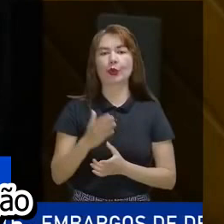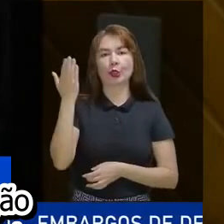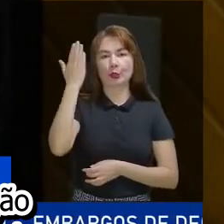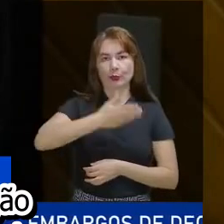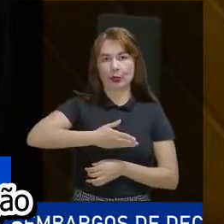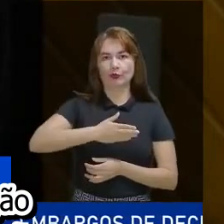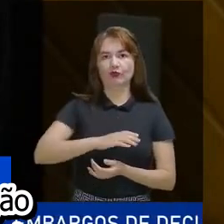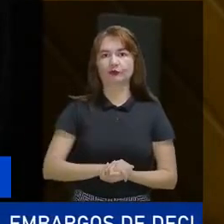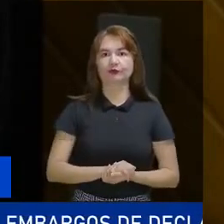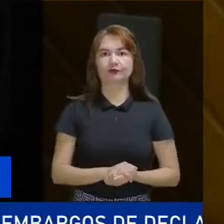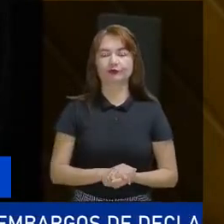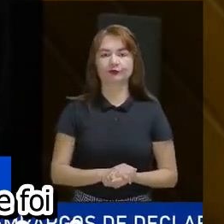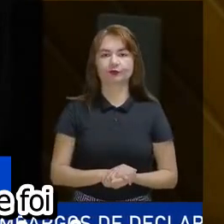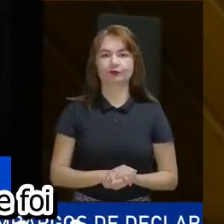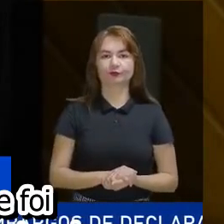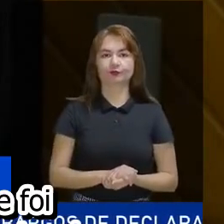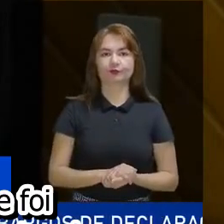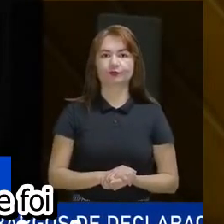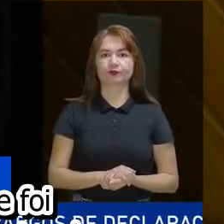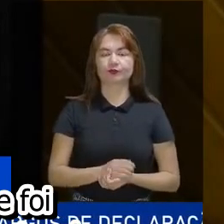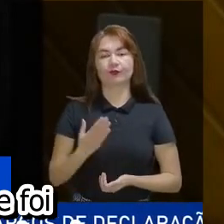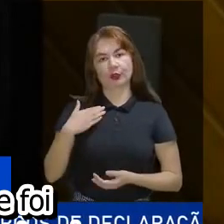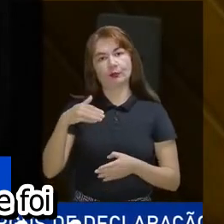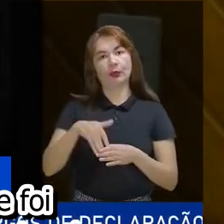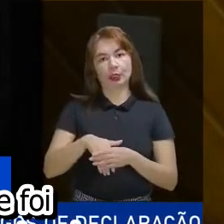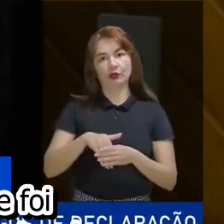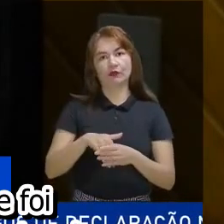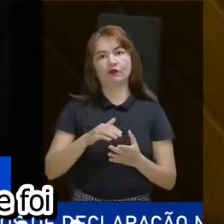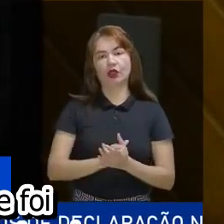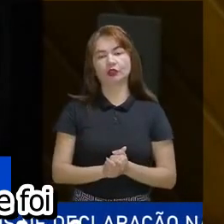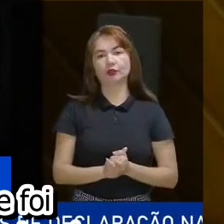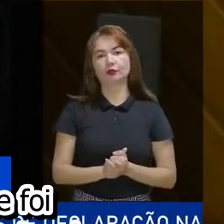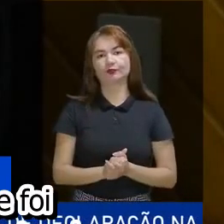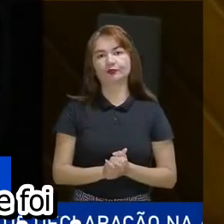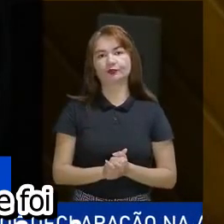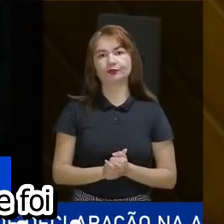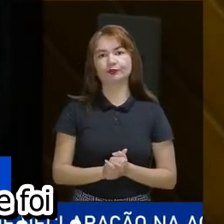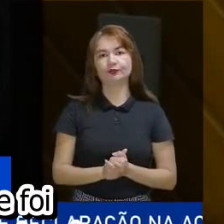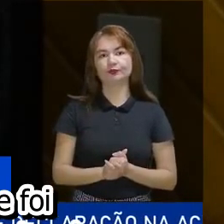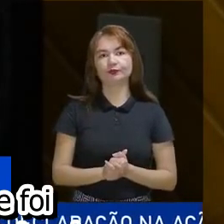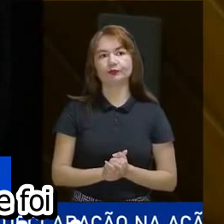probatório robusto. Aí, no meu voto, senhor presidente, trago aqui